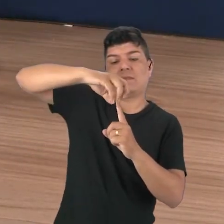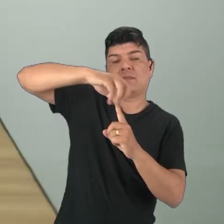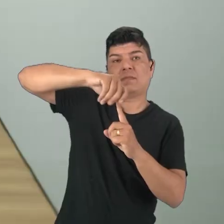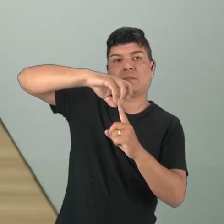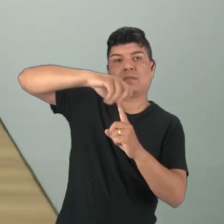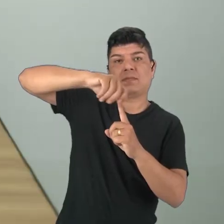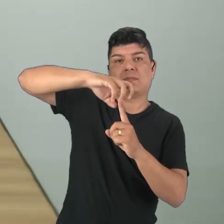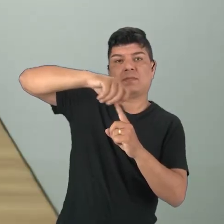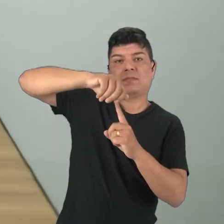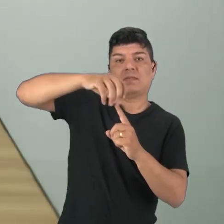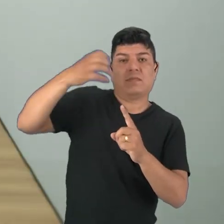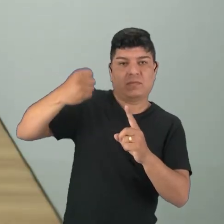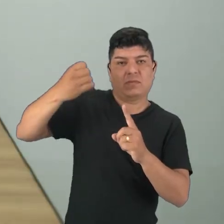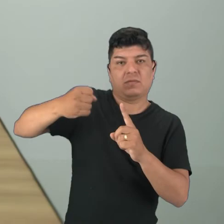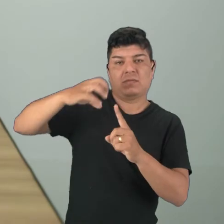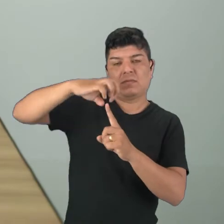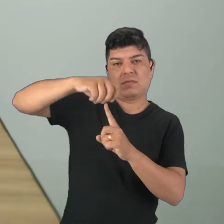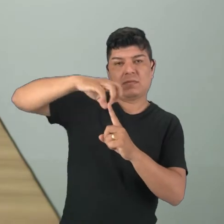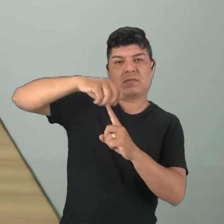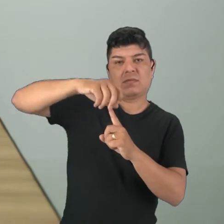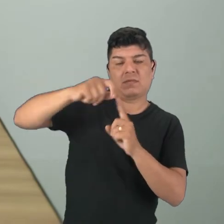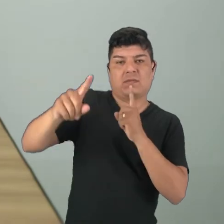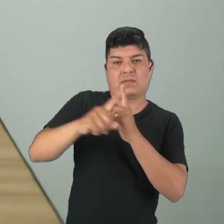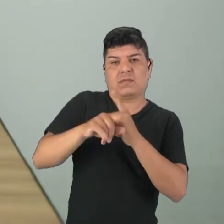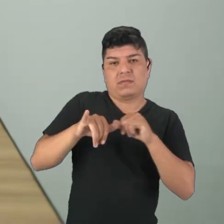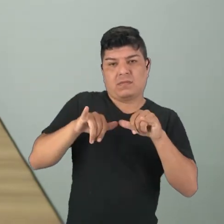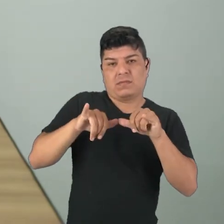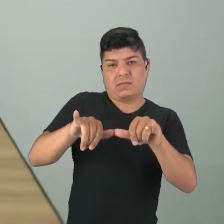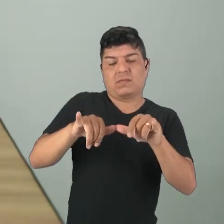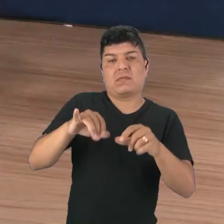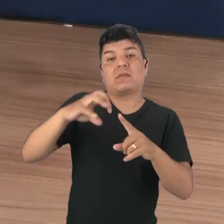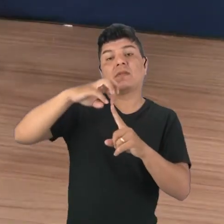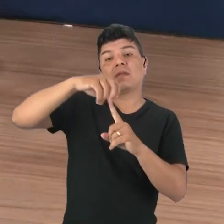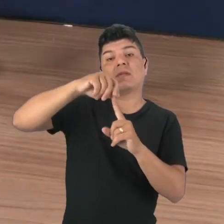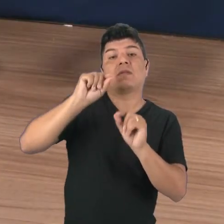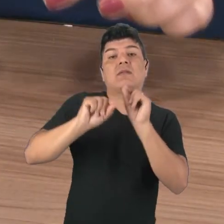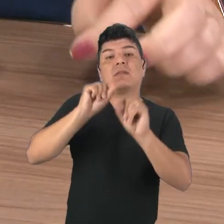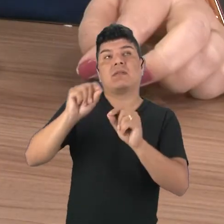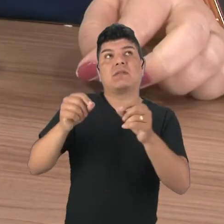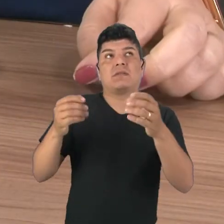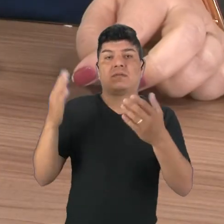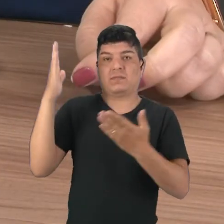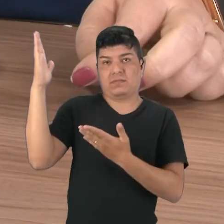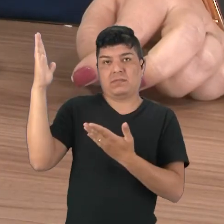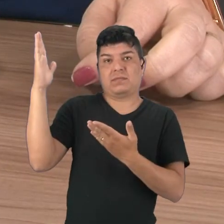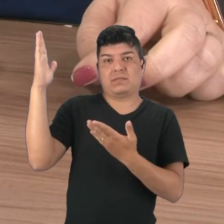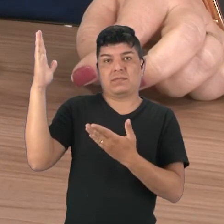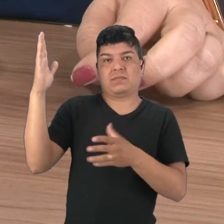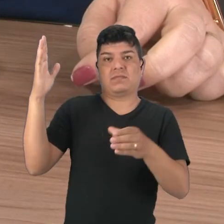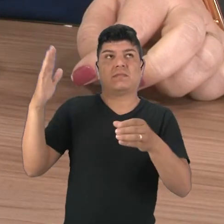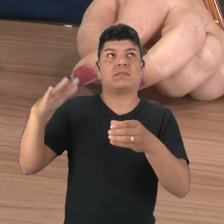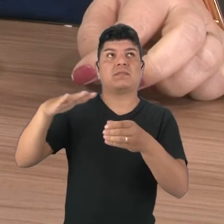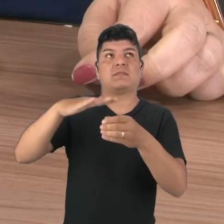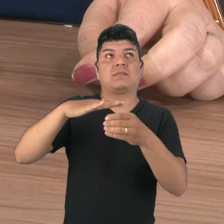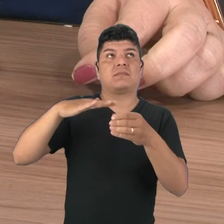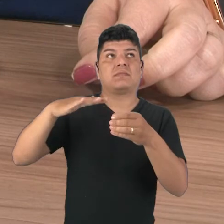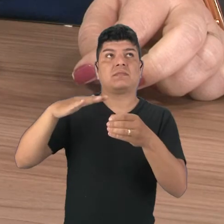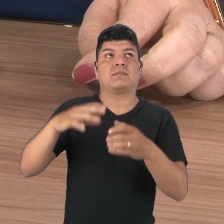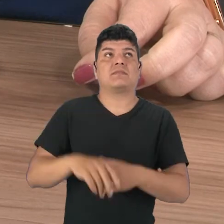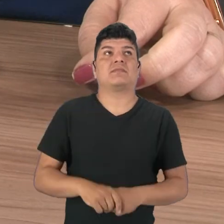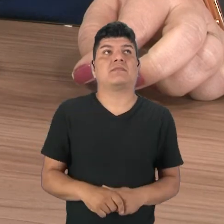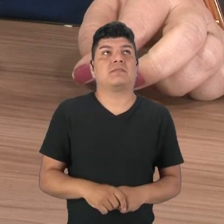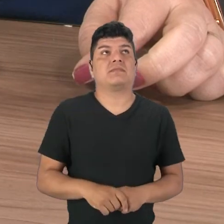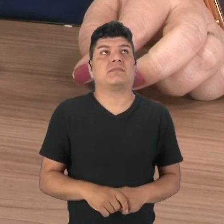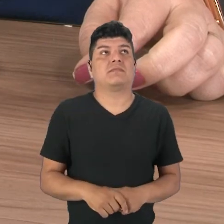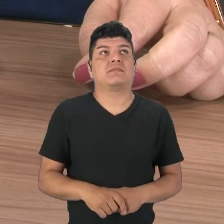de caixinha de leite, dessas caixinhas de leite que a gente compra no mercado, vamos ver o que acontece. Olha só, eu vou ajudar